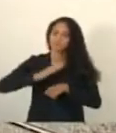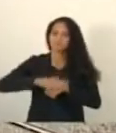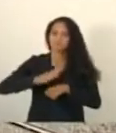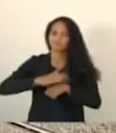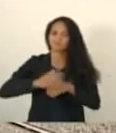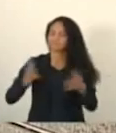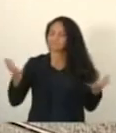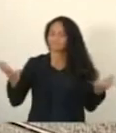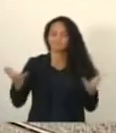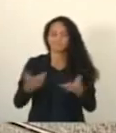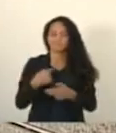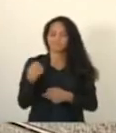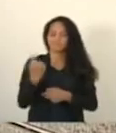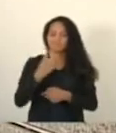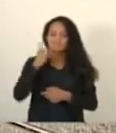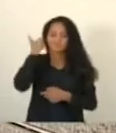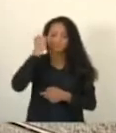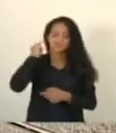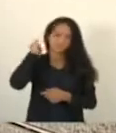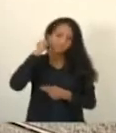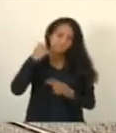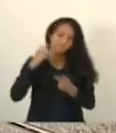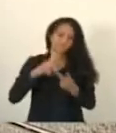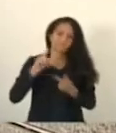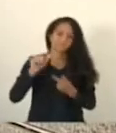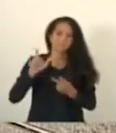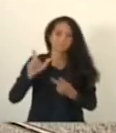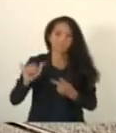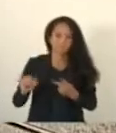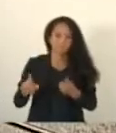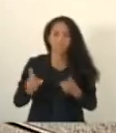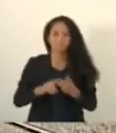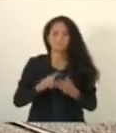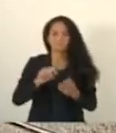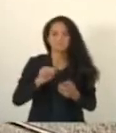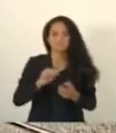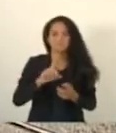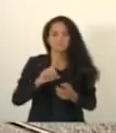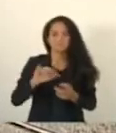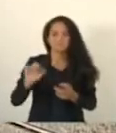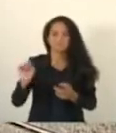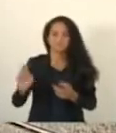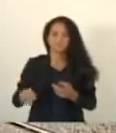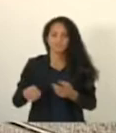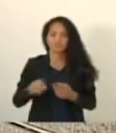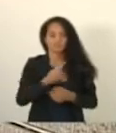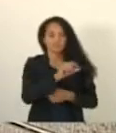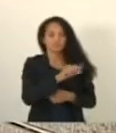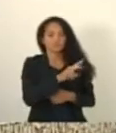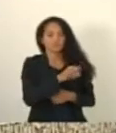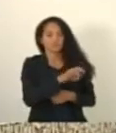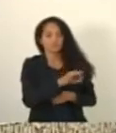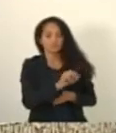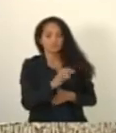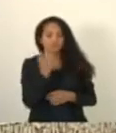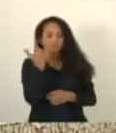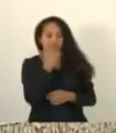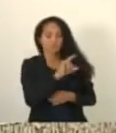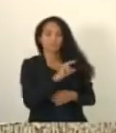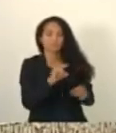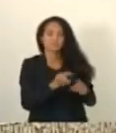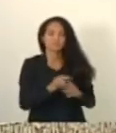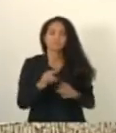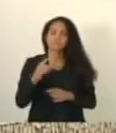nós. Deputada Janete, deputado Dari Pagung, deputado Adilson Espíndola, da Vitória também recebeu. E o deputado Paulo Folletto. E o